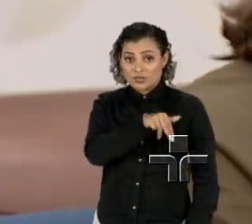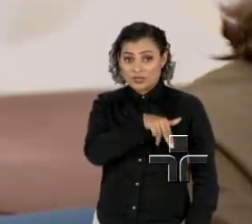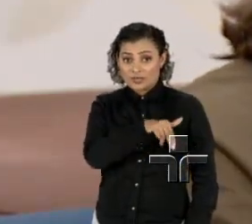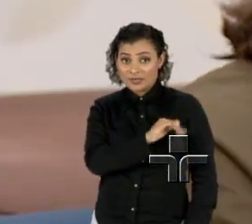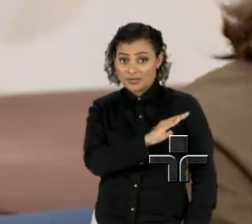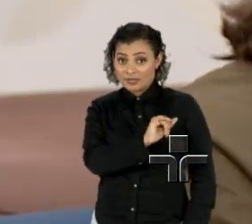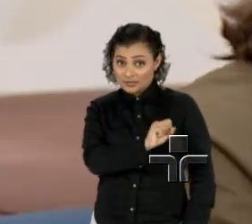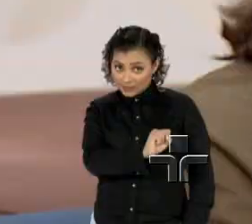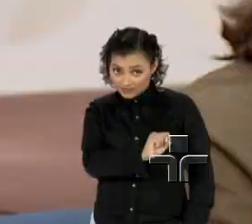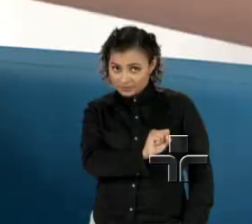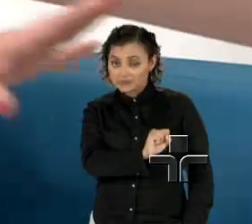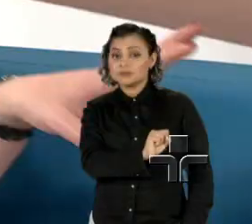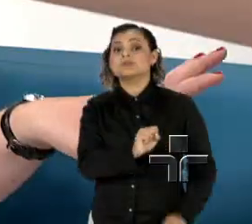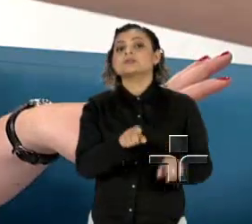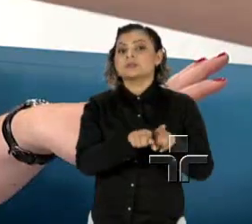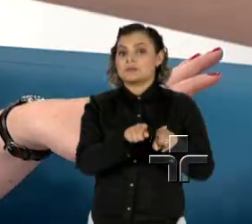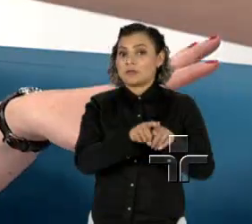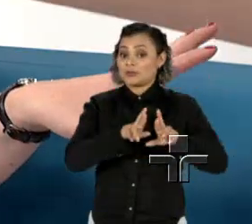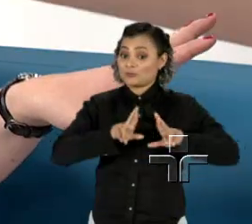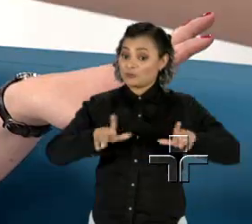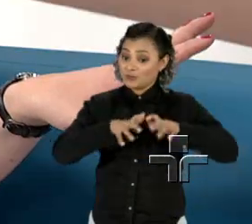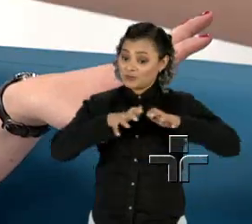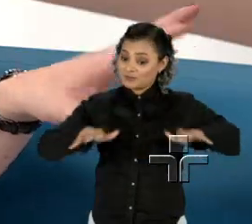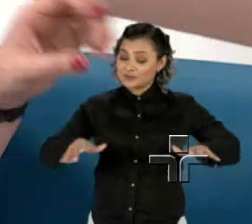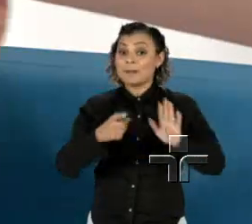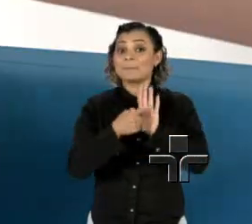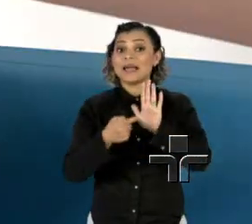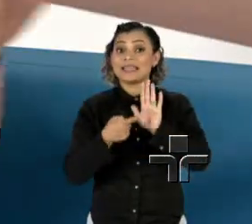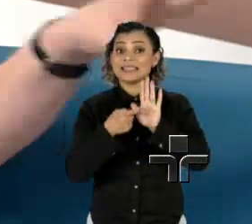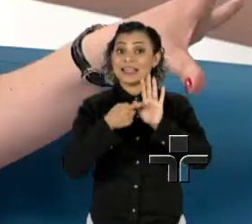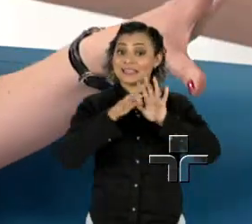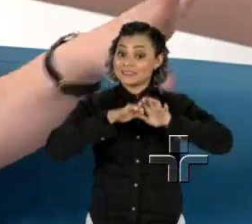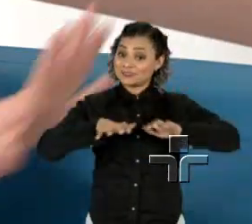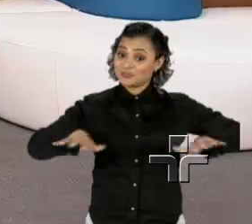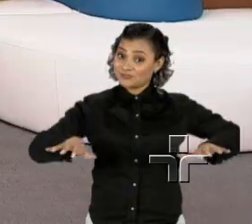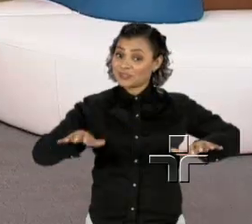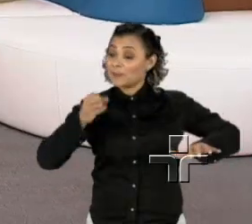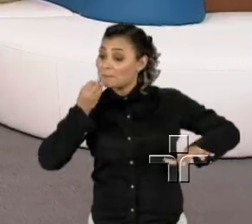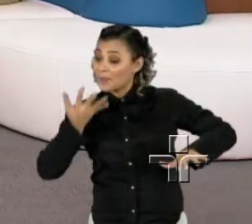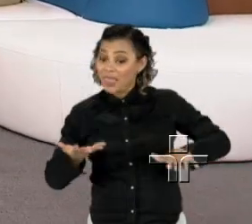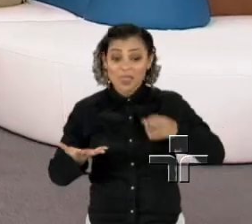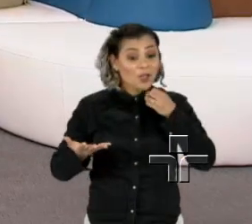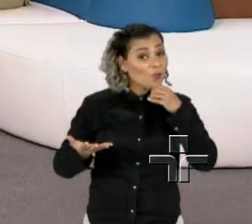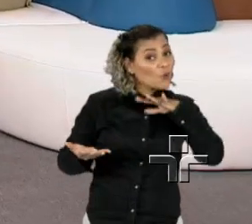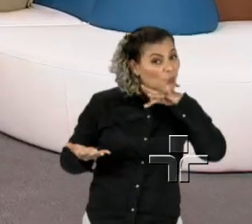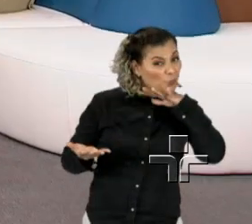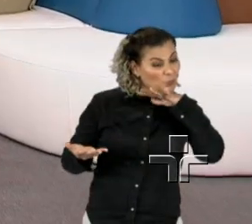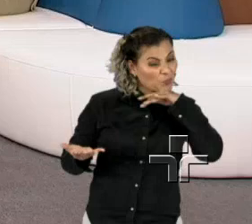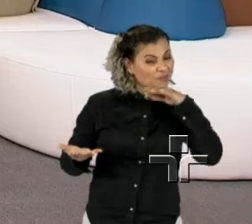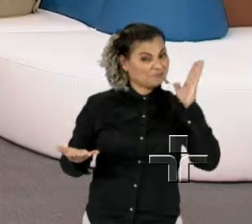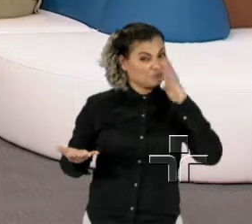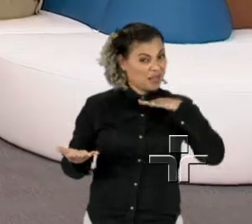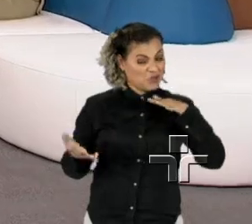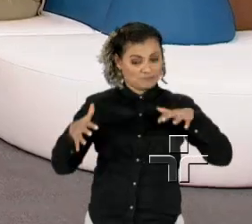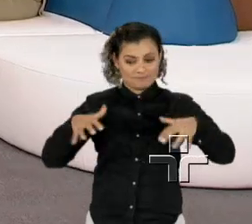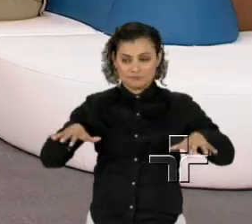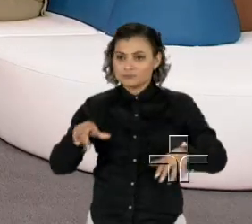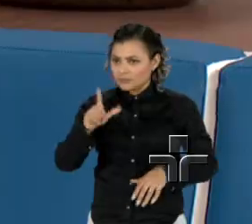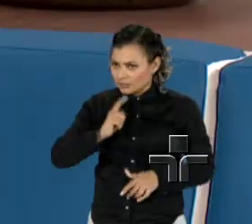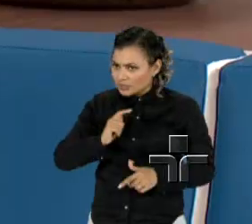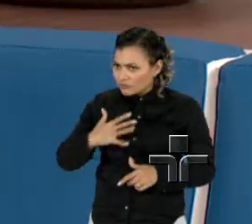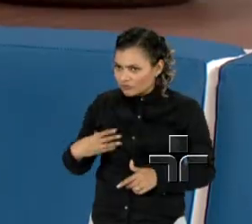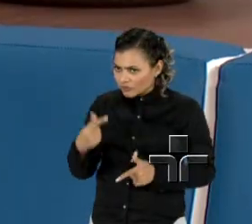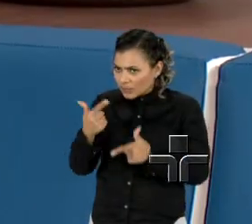provocar doenças. A polarização das bactérias. Então. Exatamente. O bem e o mal. O bem e o mal. As meninas bactérias. Já tiveram algum problema